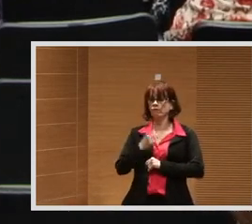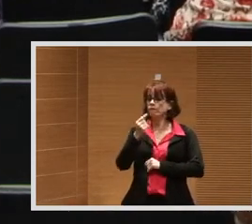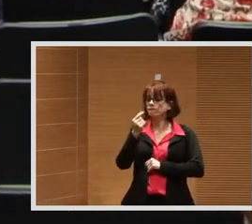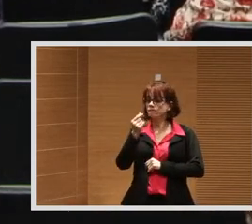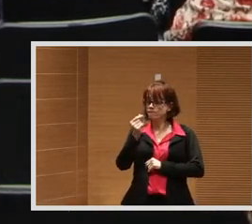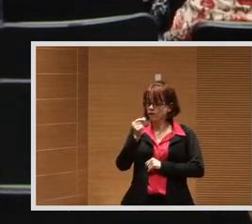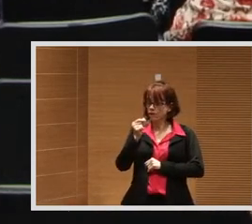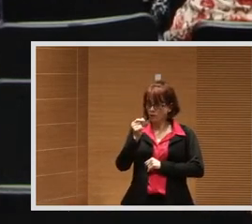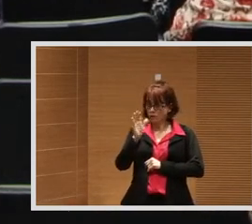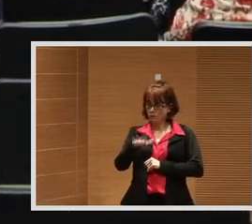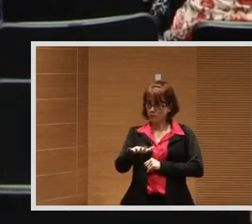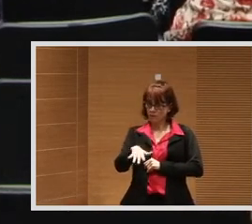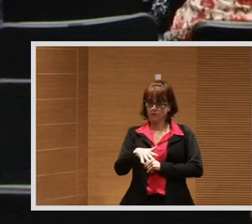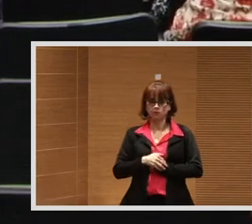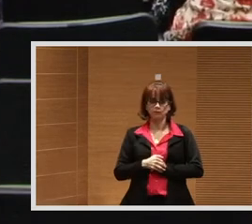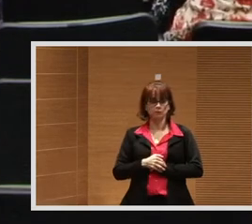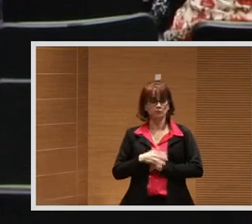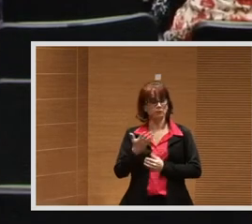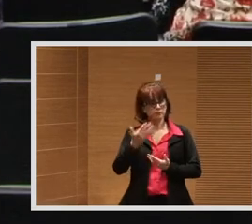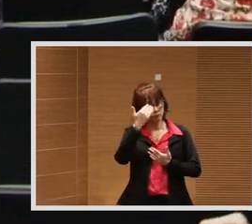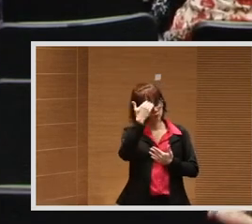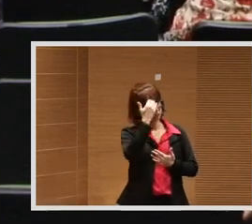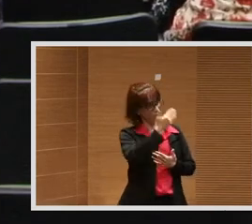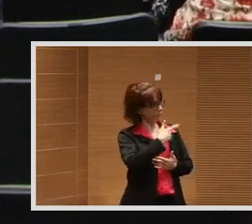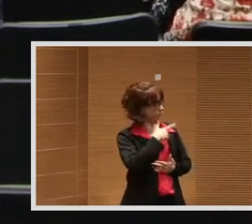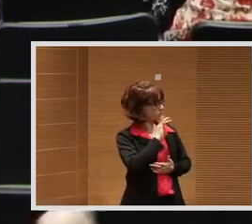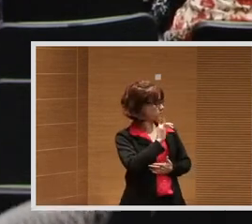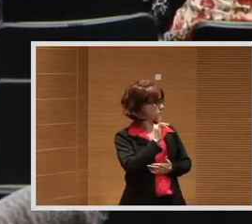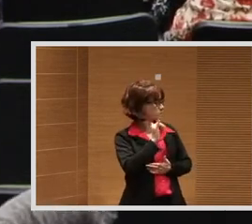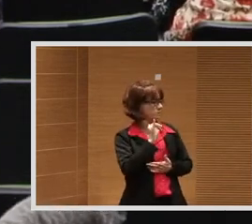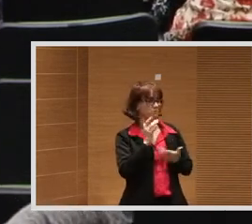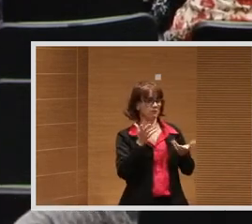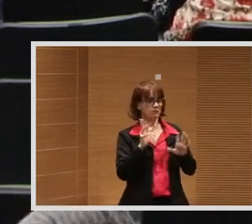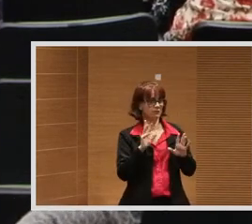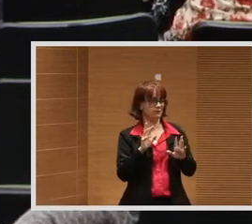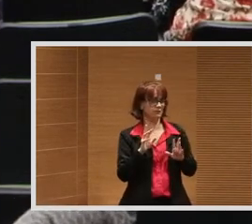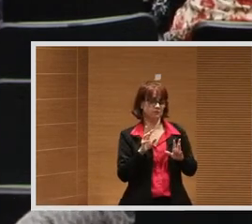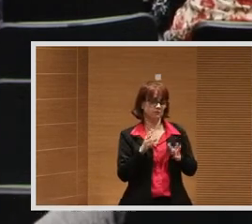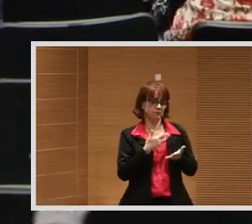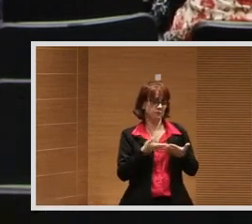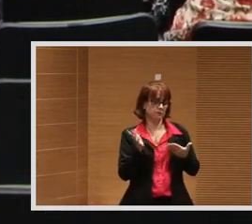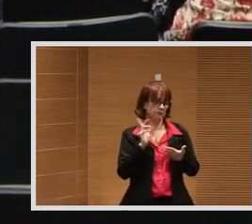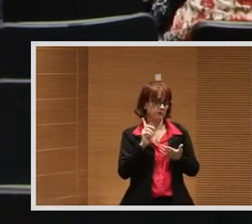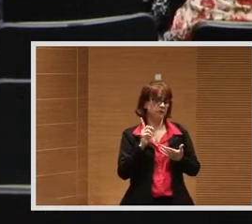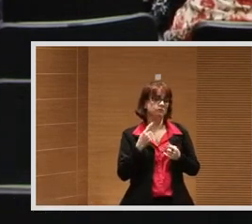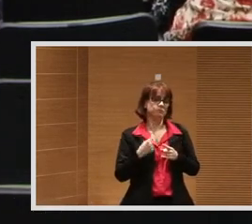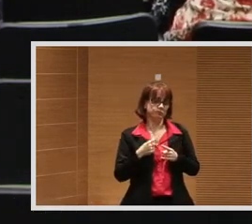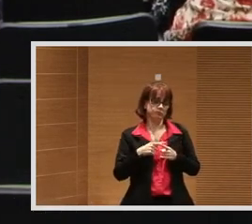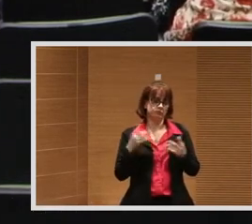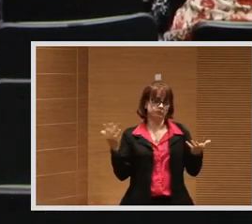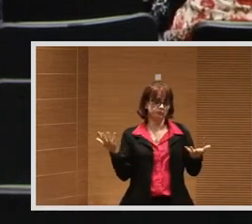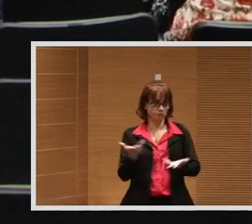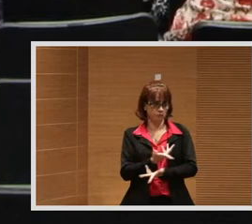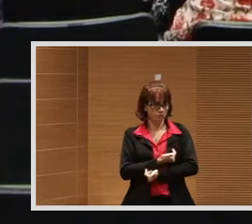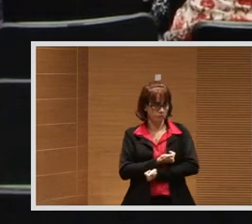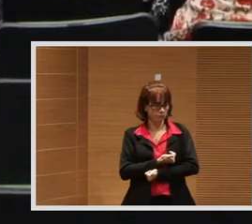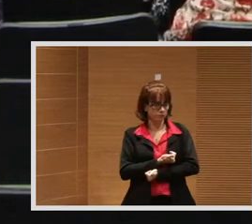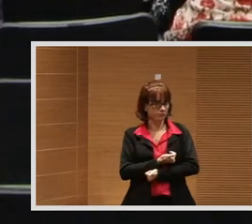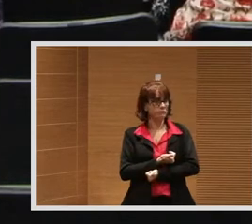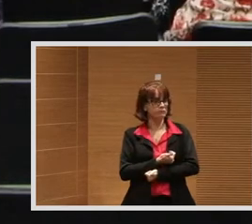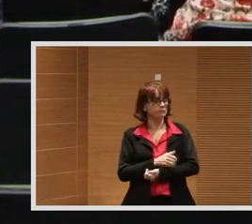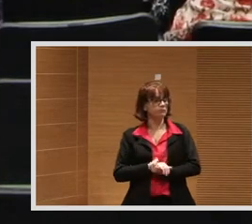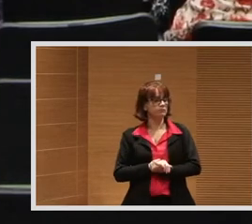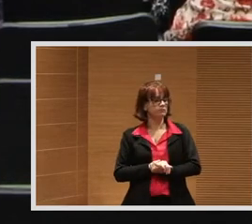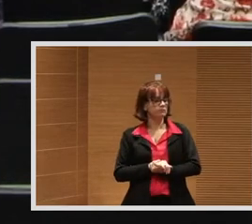populares. Então, obrigado, eu queria fazer esse comercial e dizer que ninguém perca, tá? Porque é muito maravilhoso. E vamos